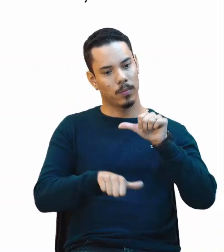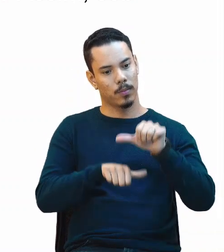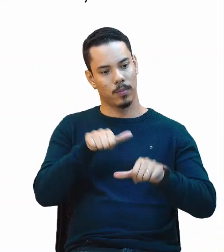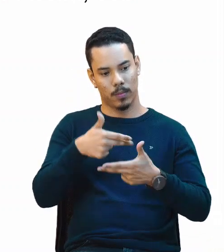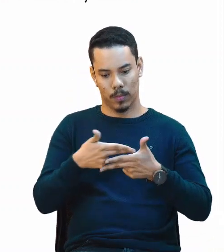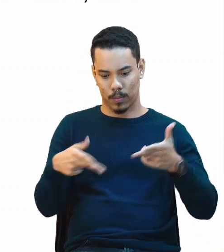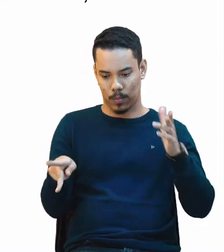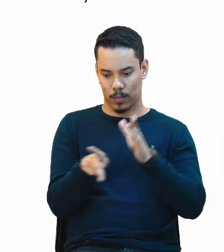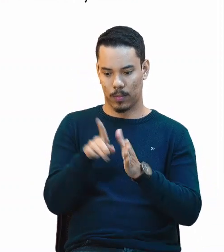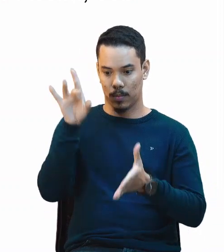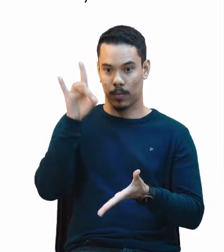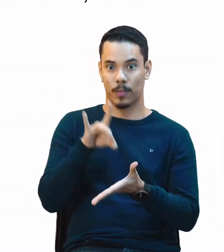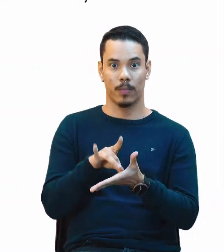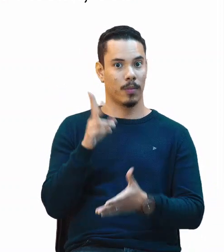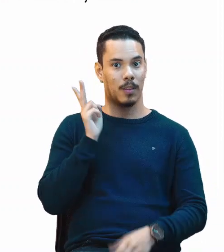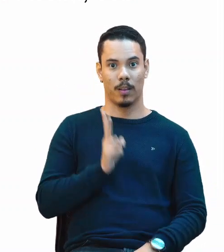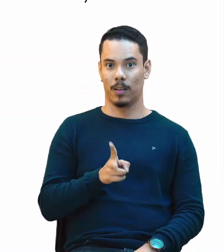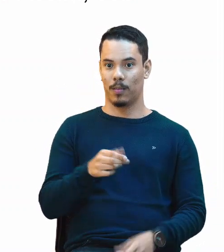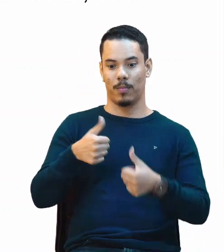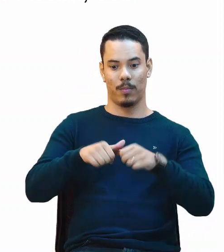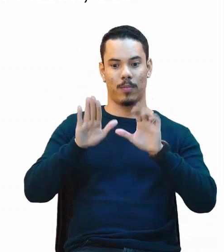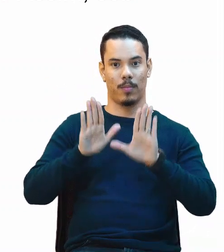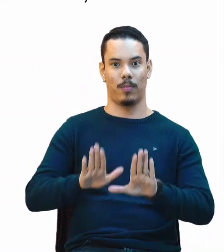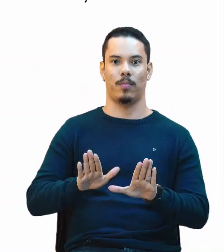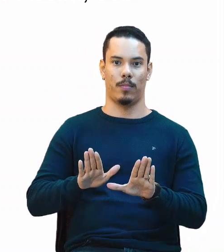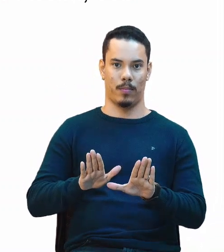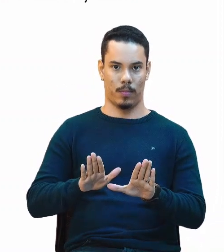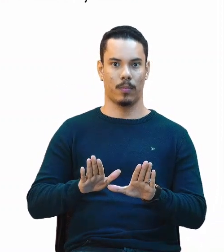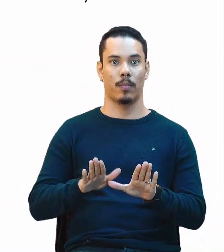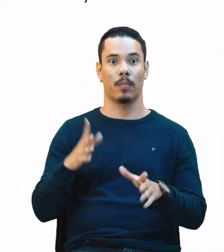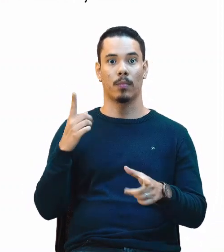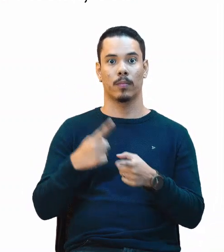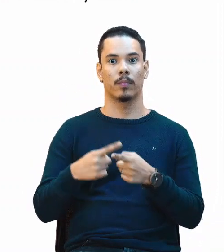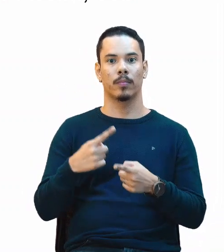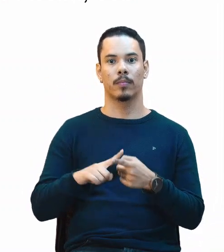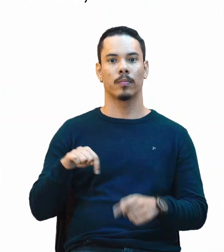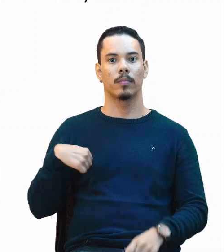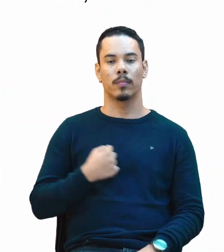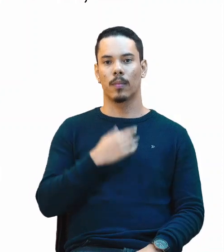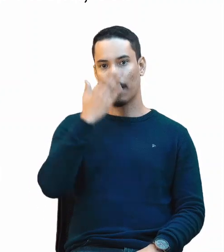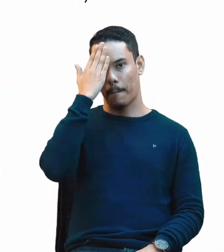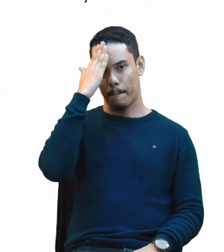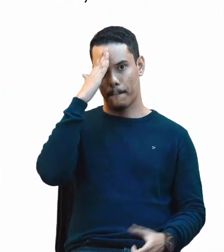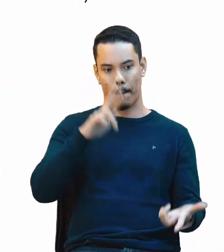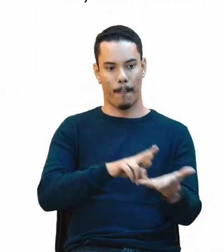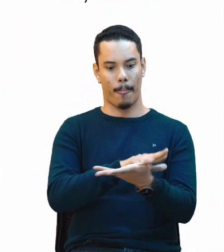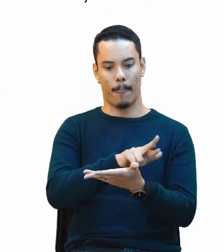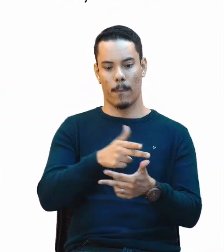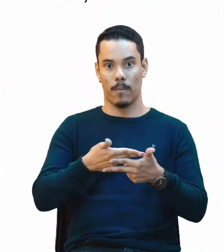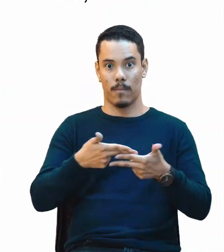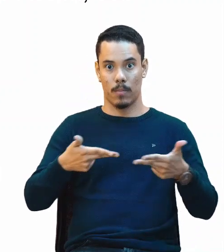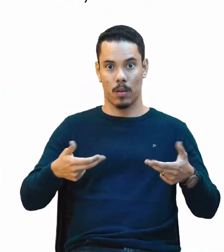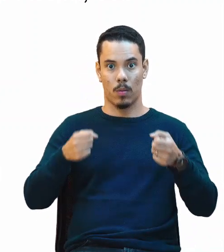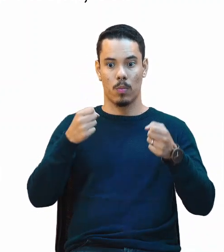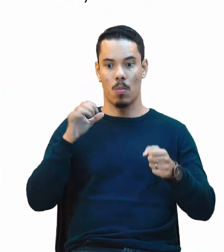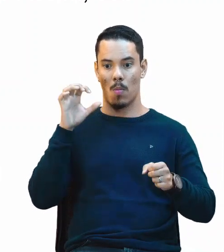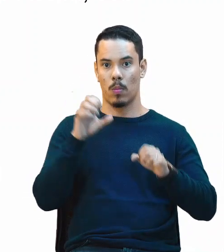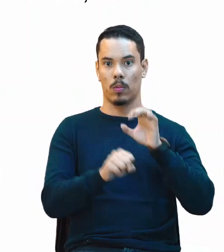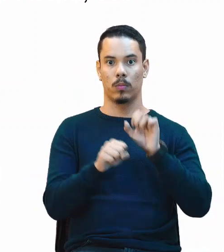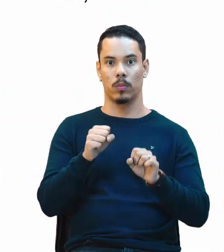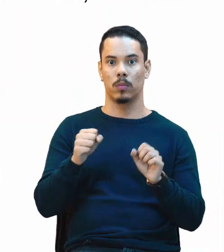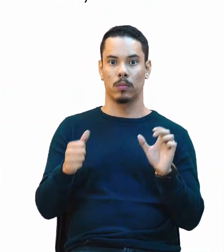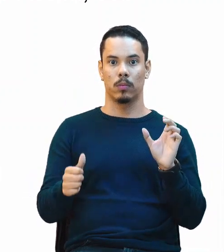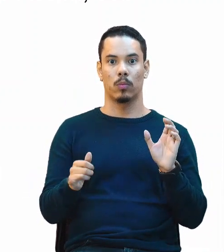realidade, que sempre permaneça mesmo? Assim, sobre a multiplicidade das coisas, eles buscavam a